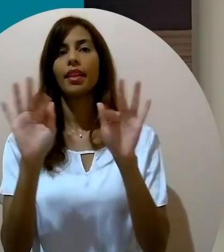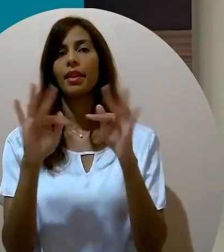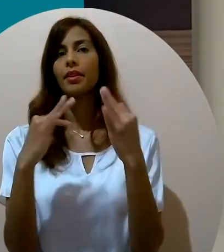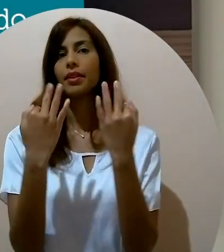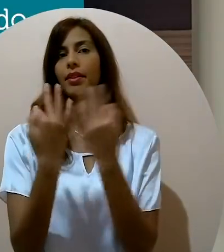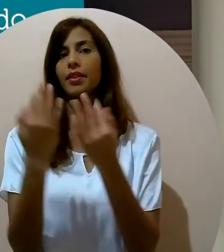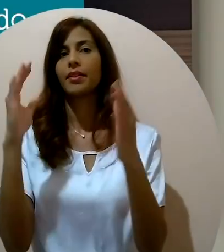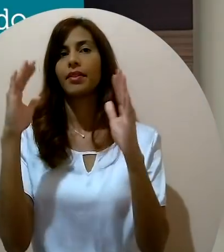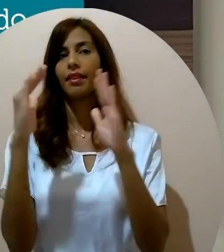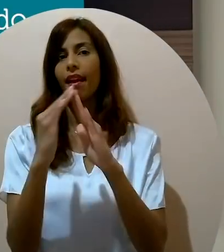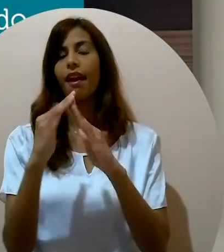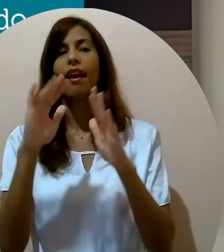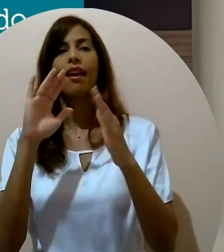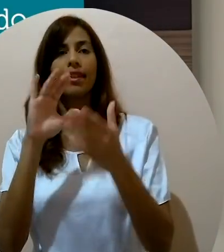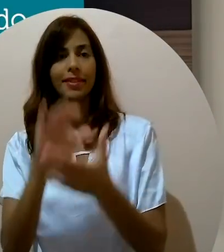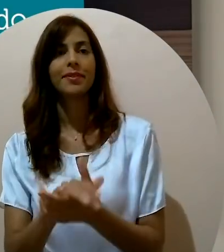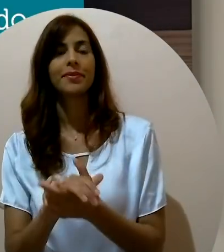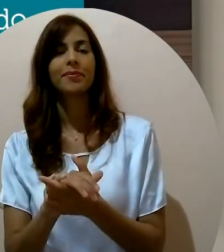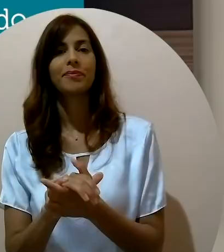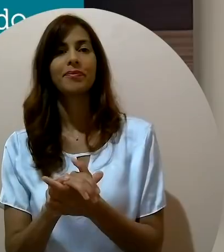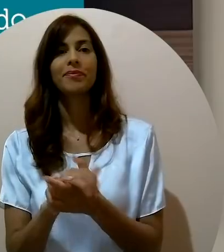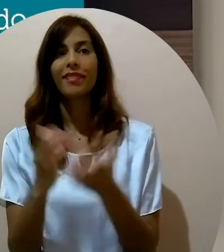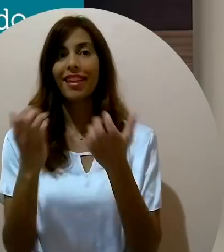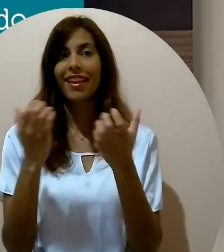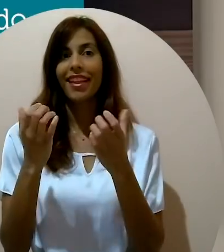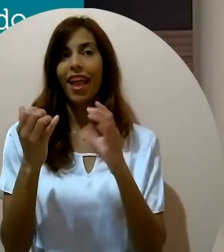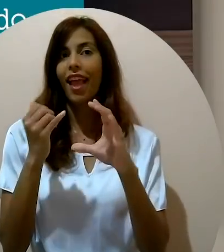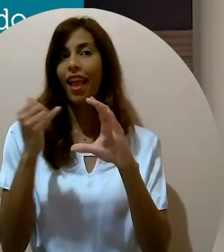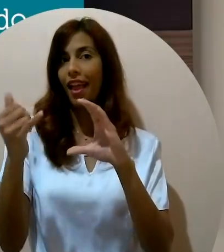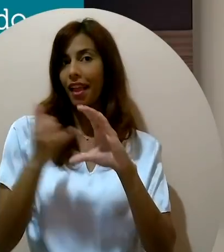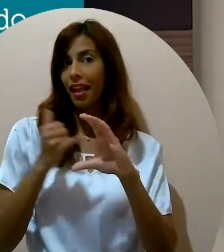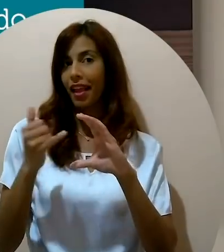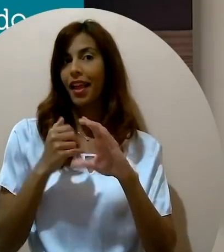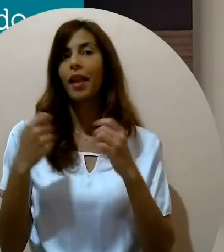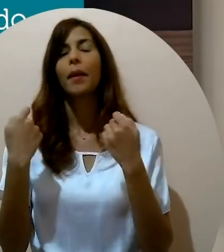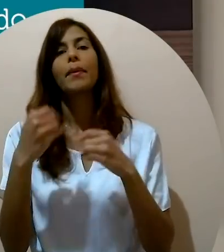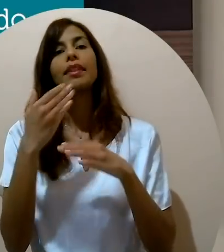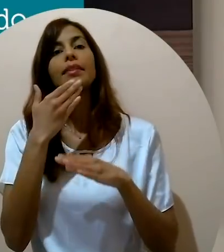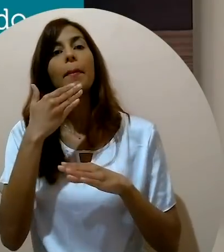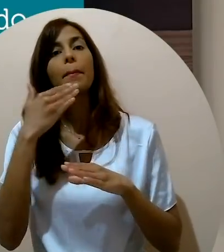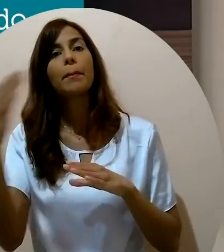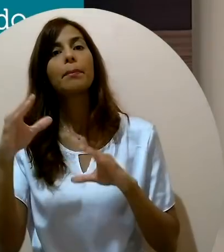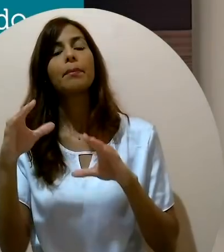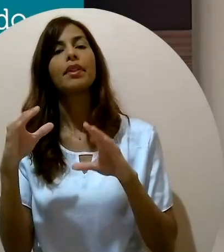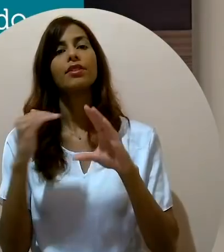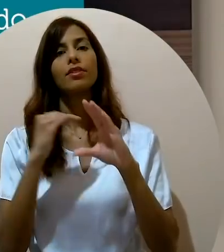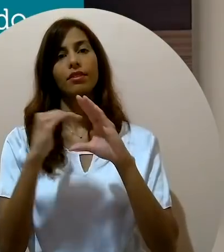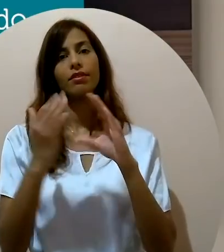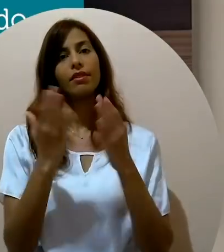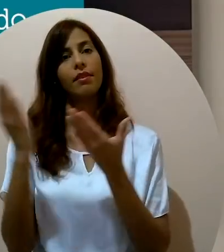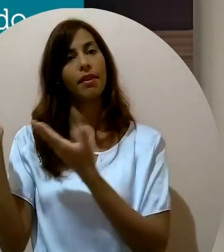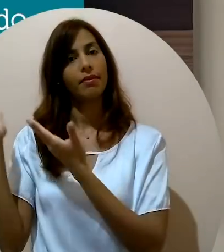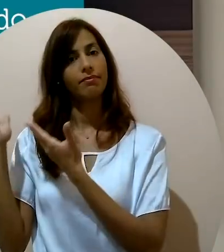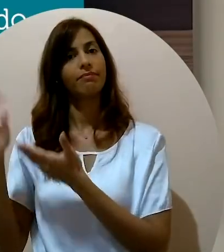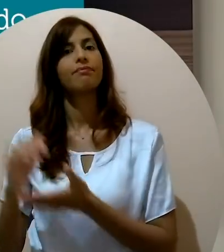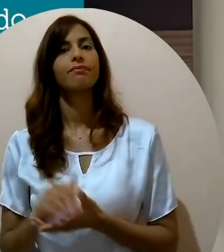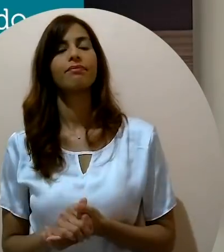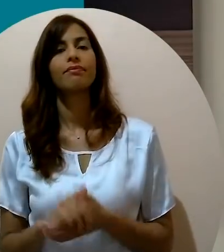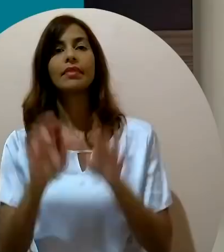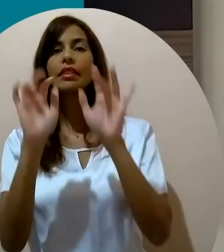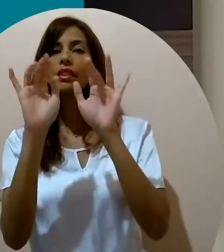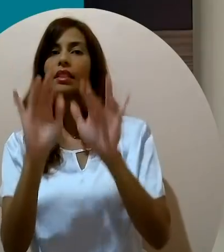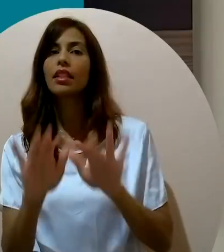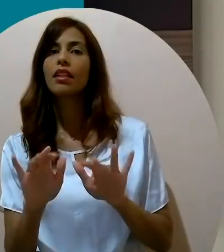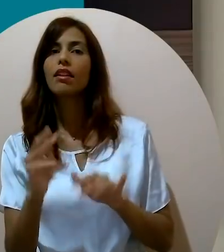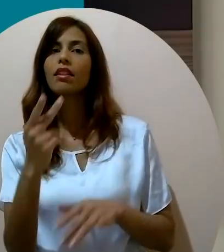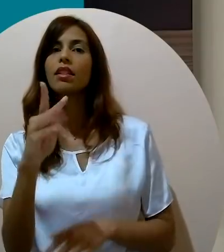e vídeos com a revisão do estudo do livro Lar, Família e Casamento. Para recebê-los é muito fácil. Envie